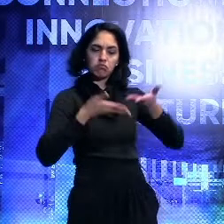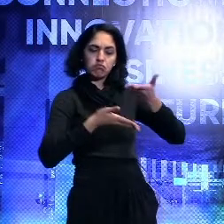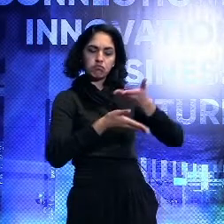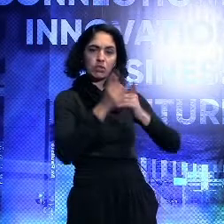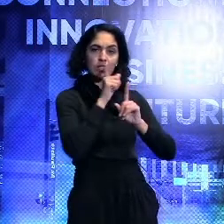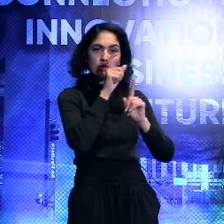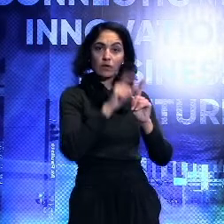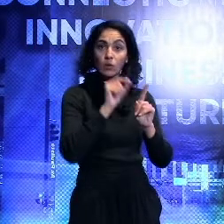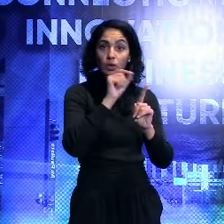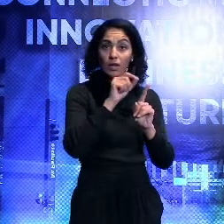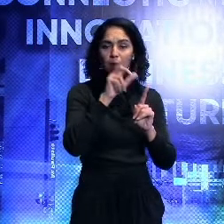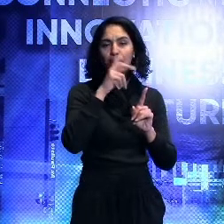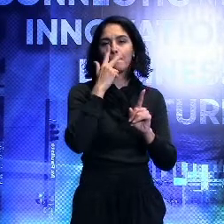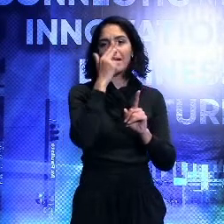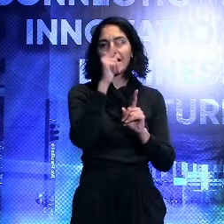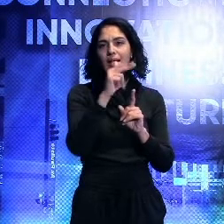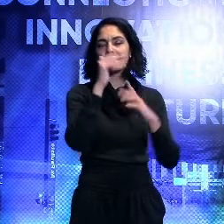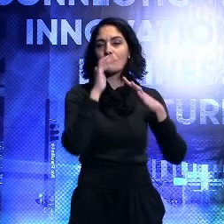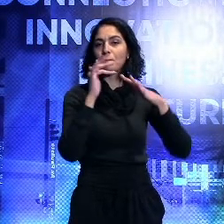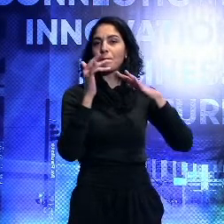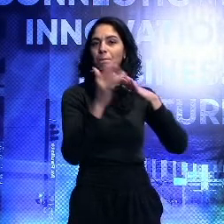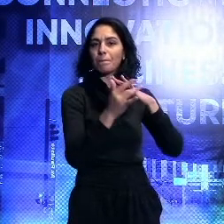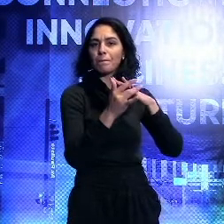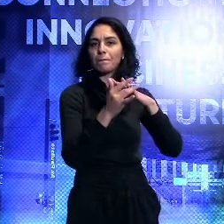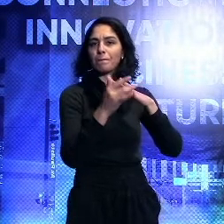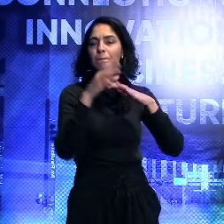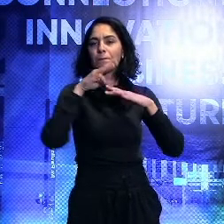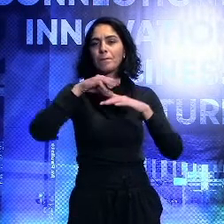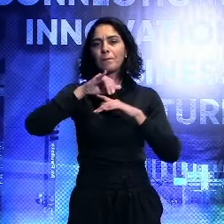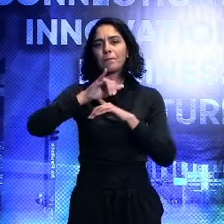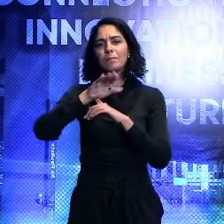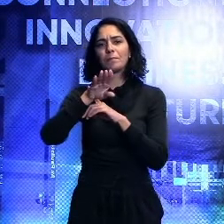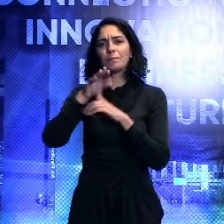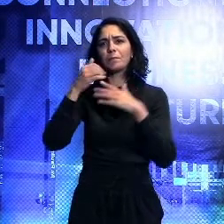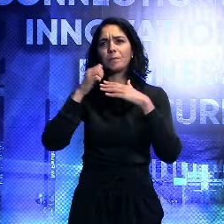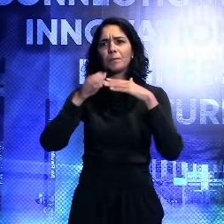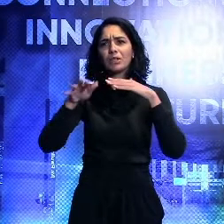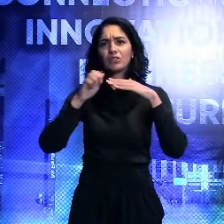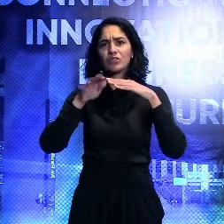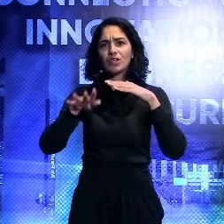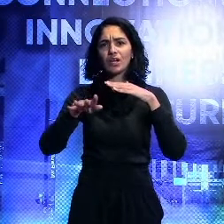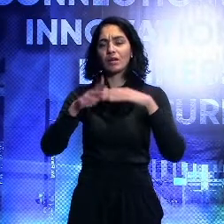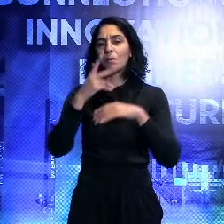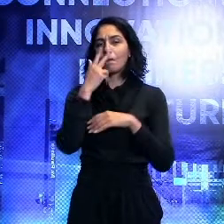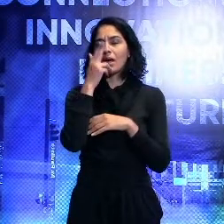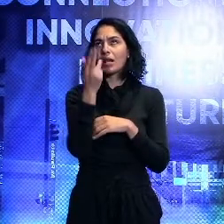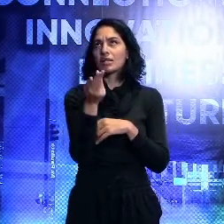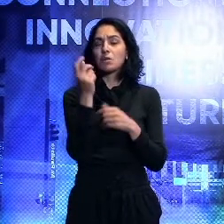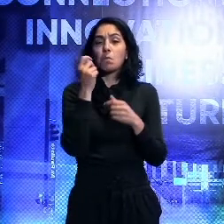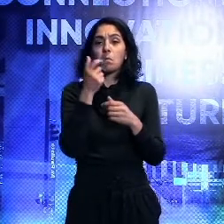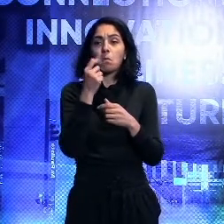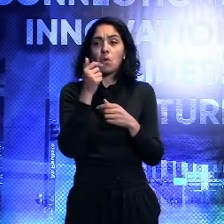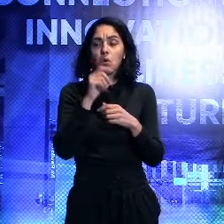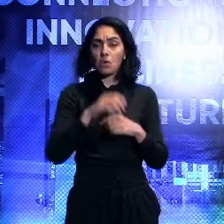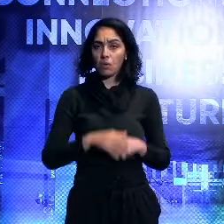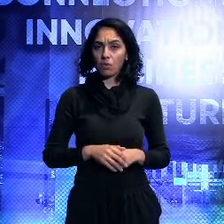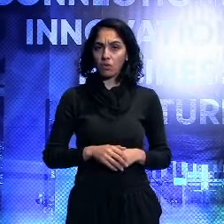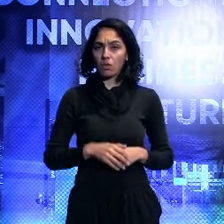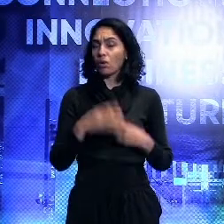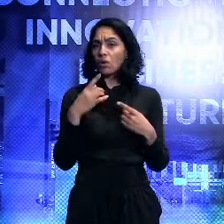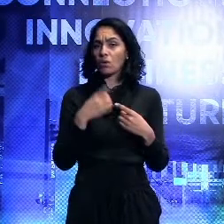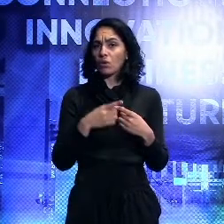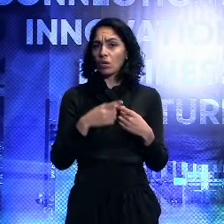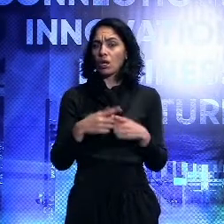mídia. E a gente começa a olhar para outras possibilidades que são muito pouco exploradas, né? Por que não representar